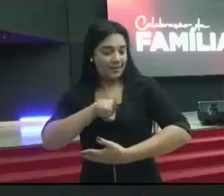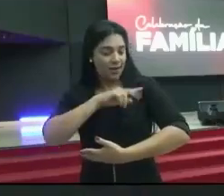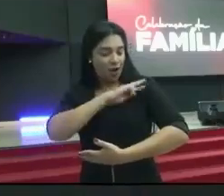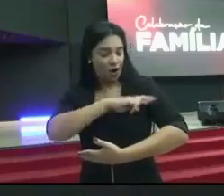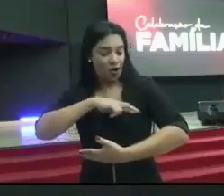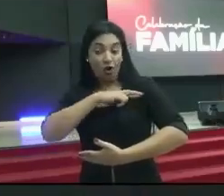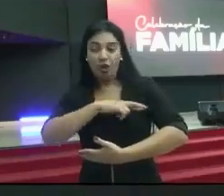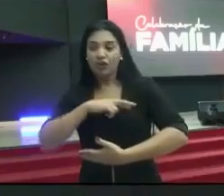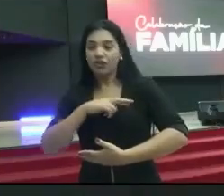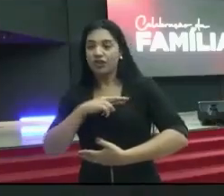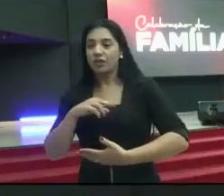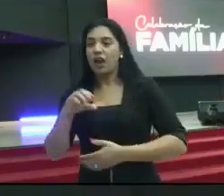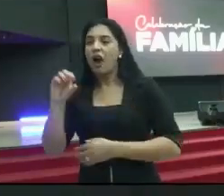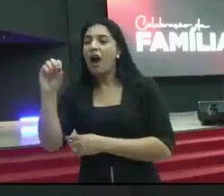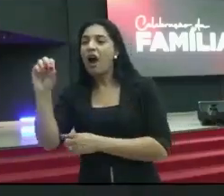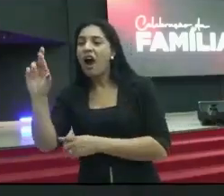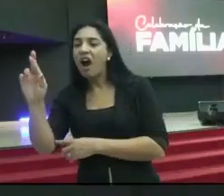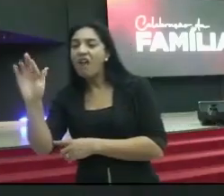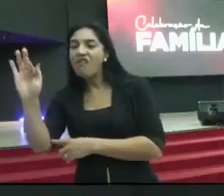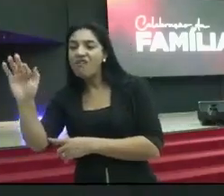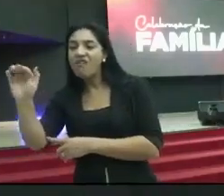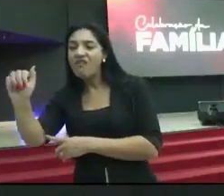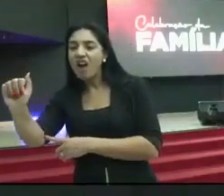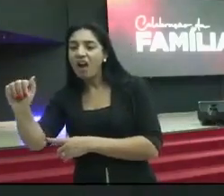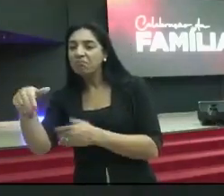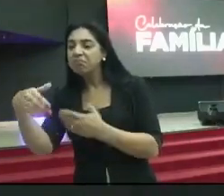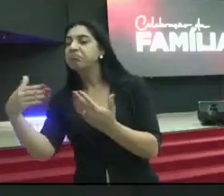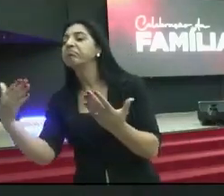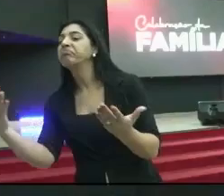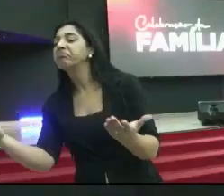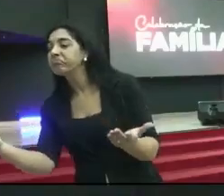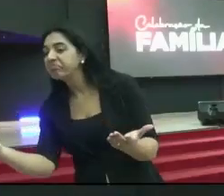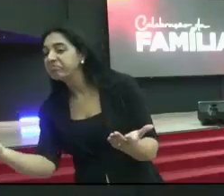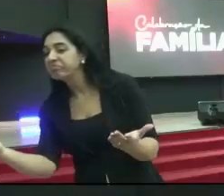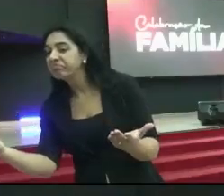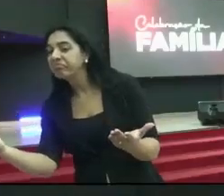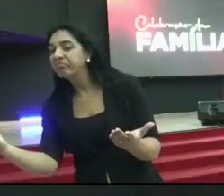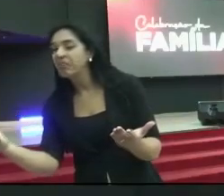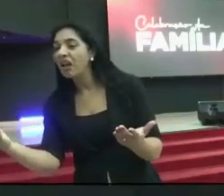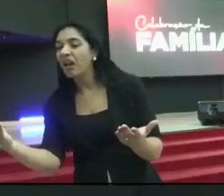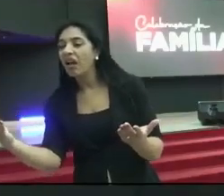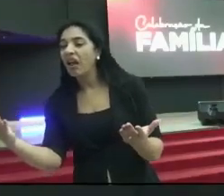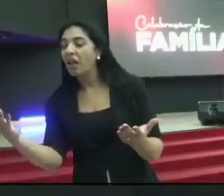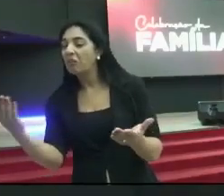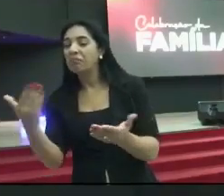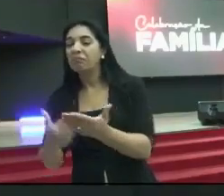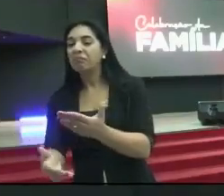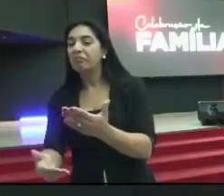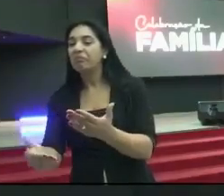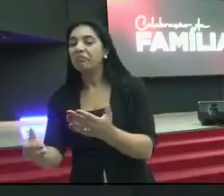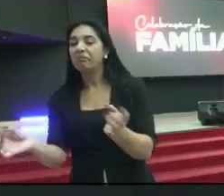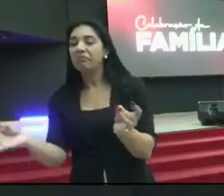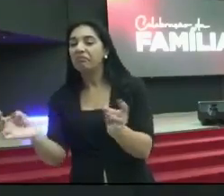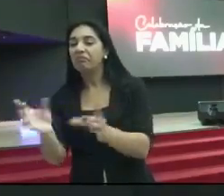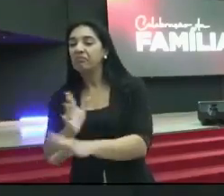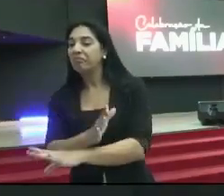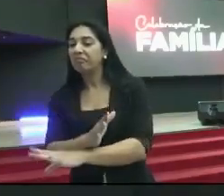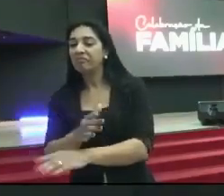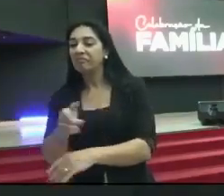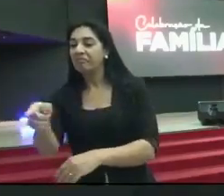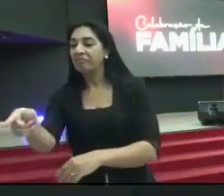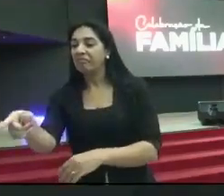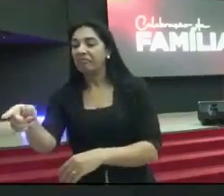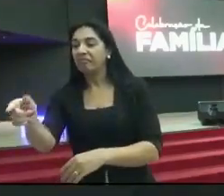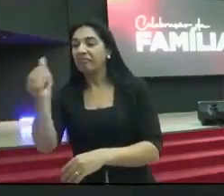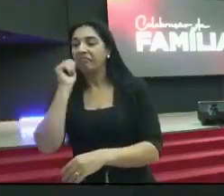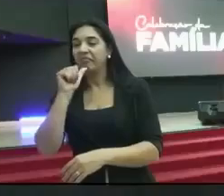Onde é que está a órfã? Alguém sabe me dizer? Alguém tem o WhatsApp da órfã? Eu vou mandar no WhatsApp